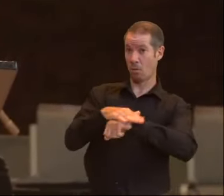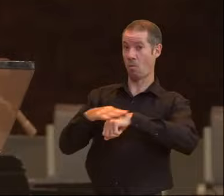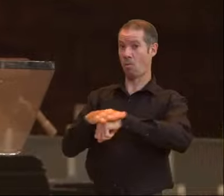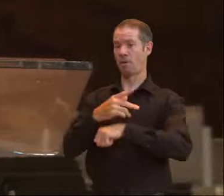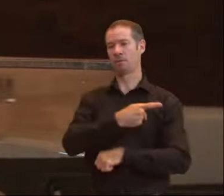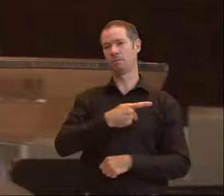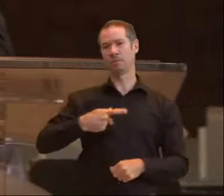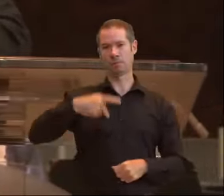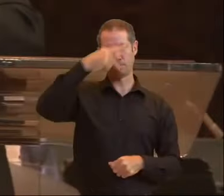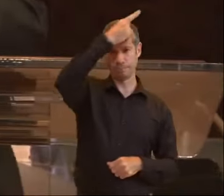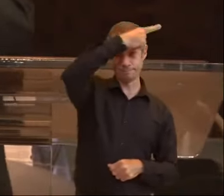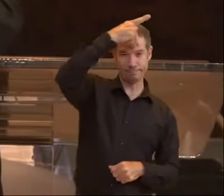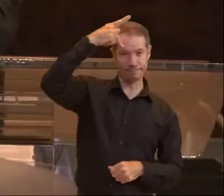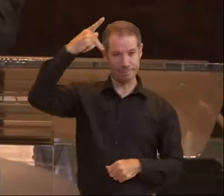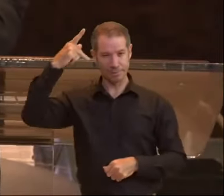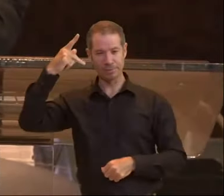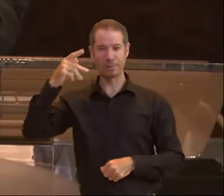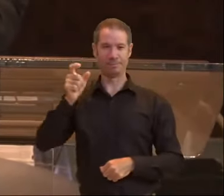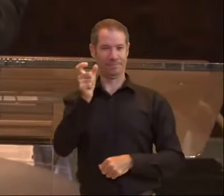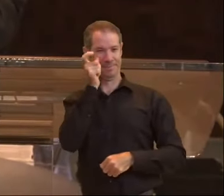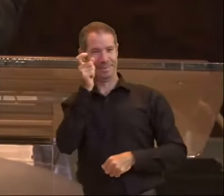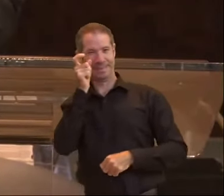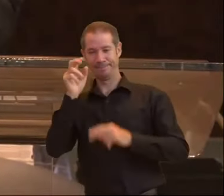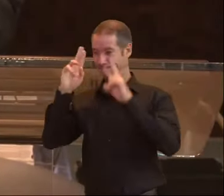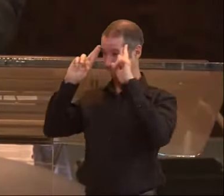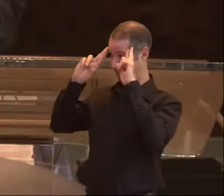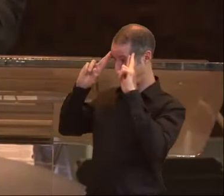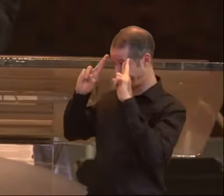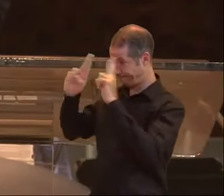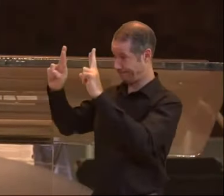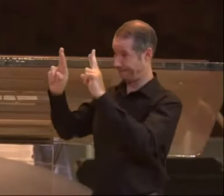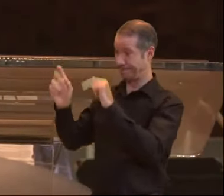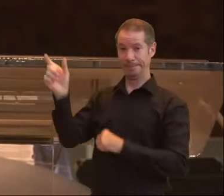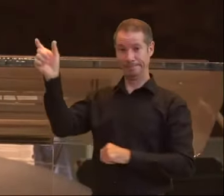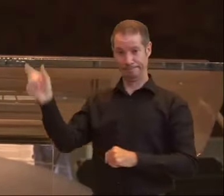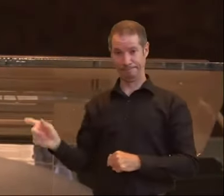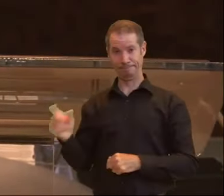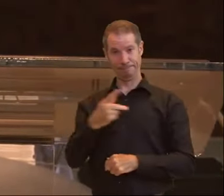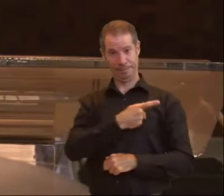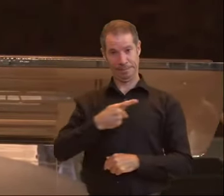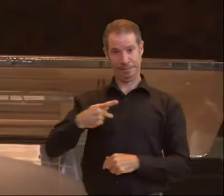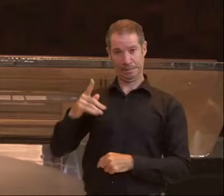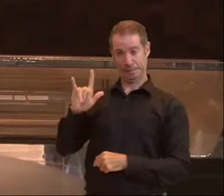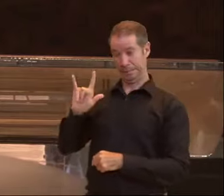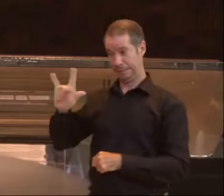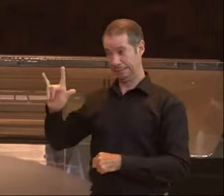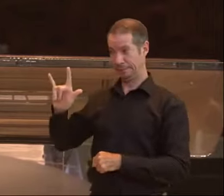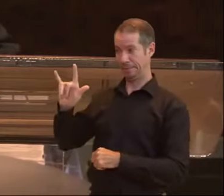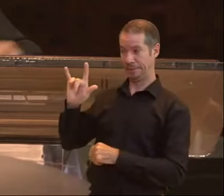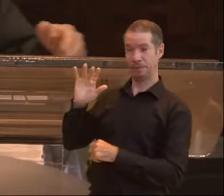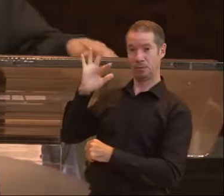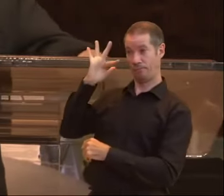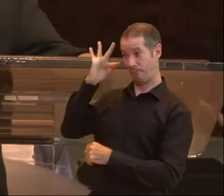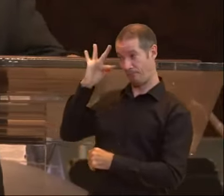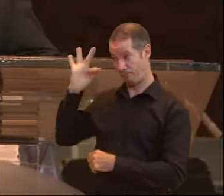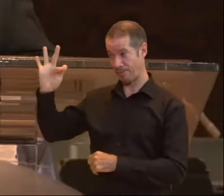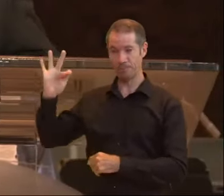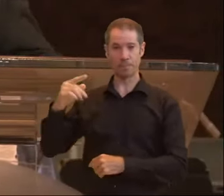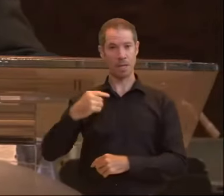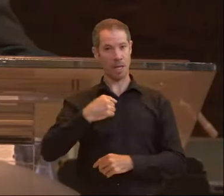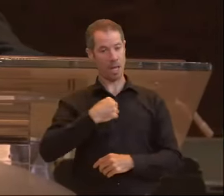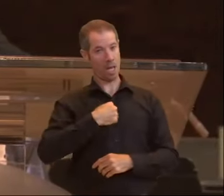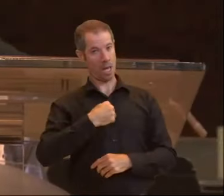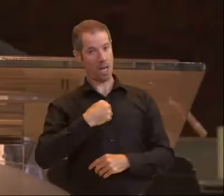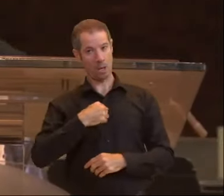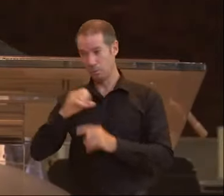pastor Pascoal, é interessante. Eu respeito muito o pastor Pascoal, amo, sou fiel. Eu só